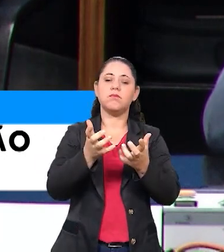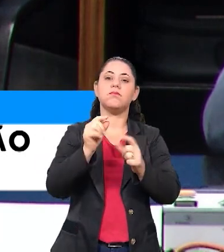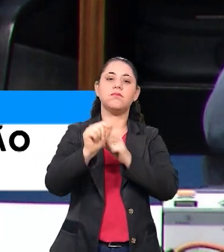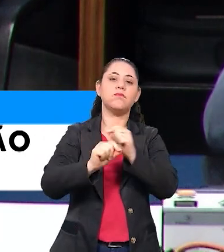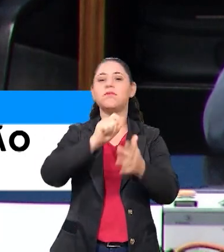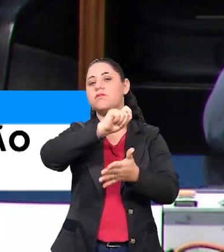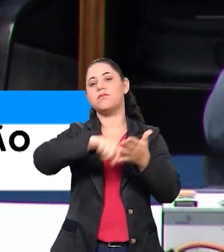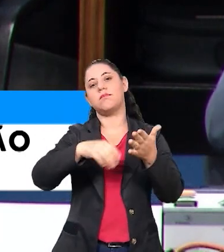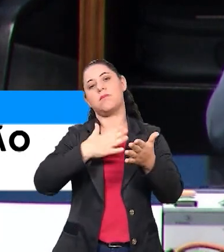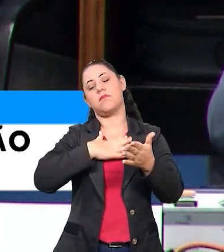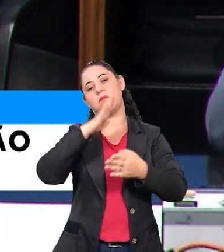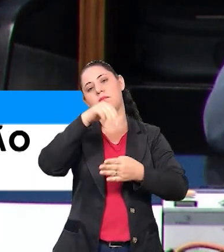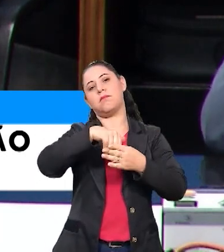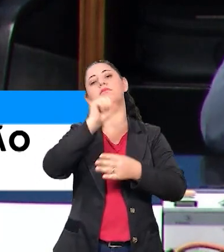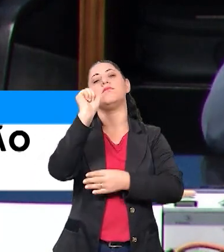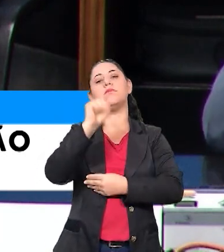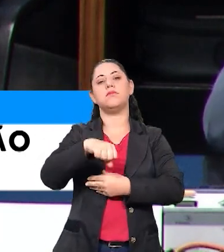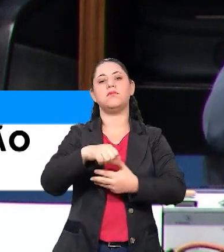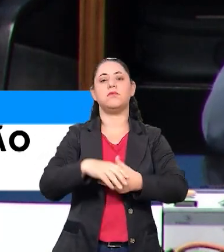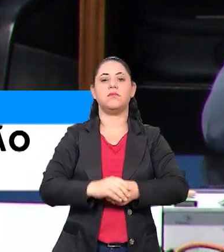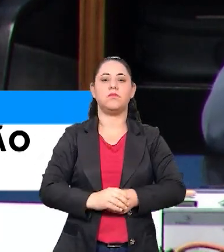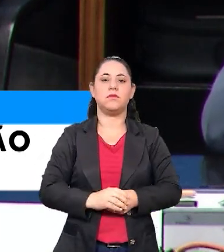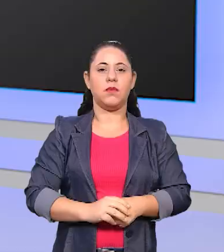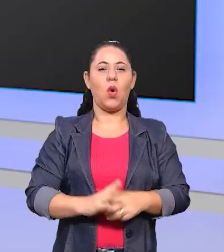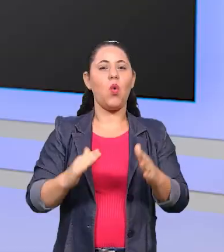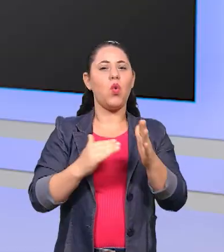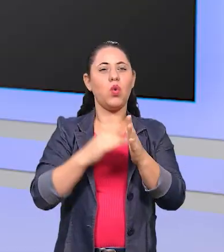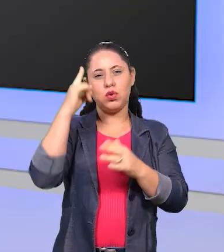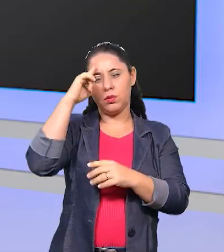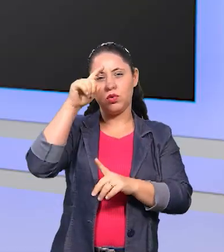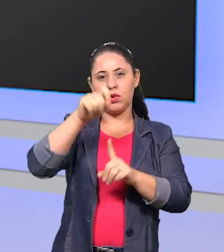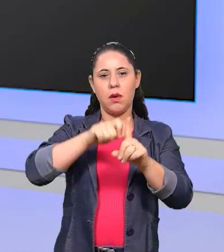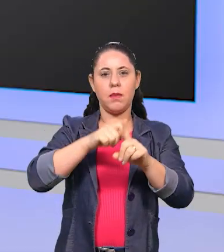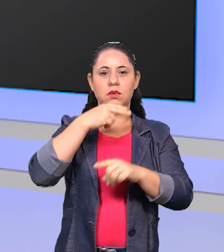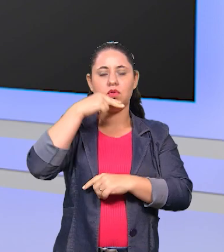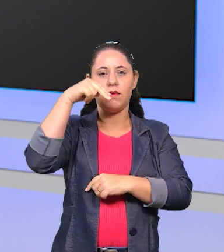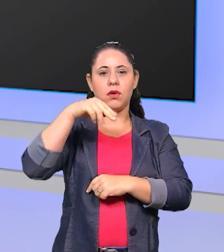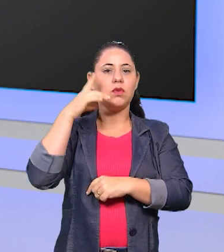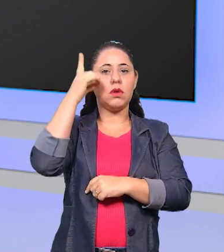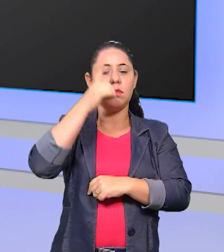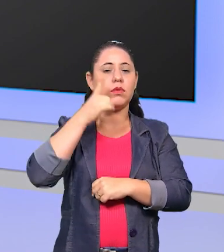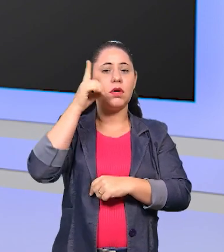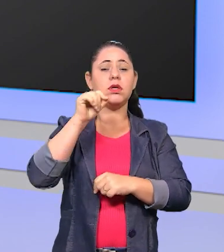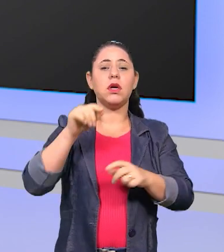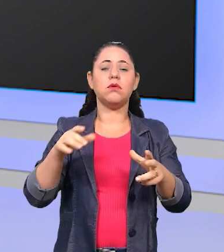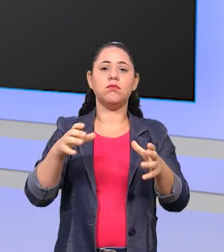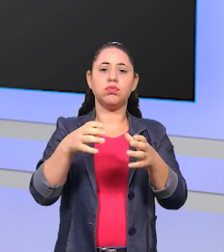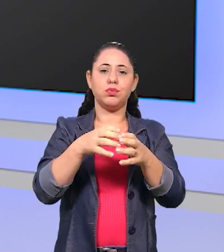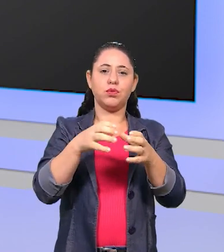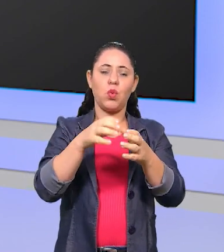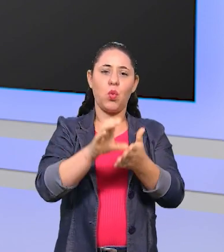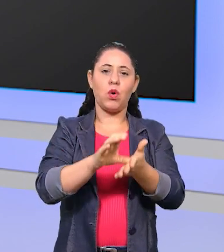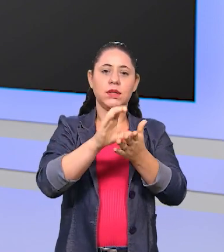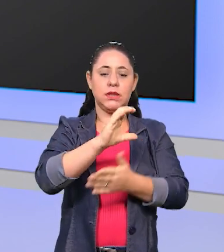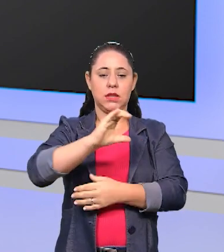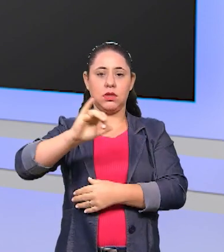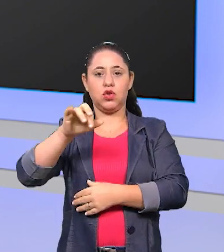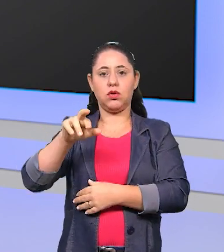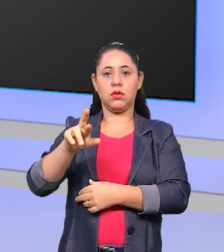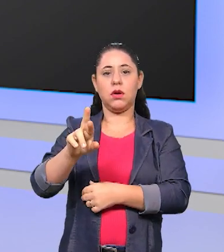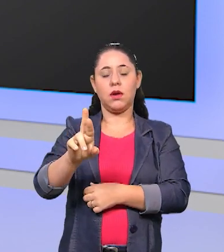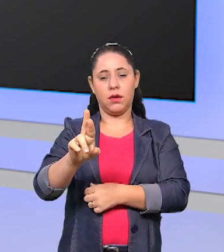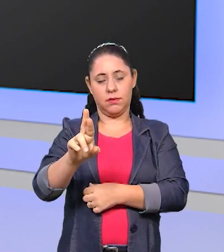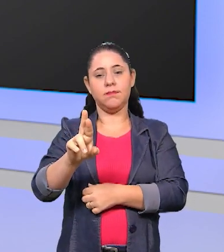Azambuja. Eu também gostaria de registrar o meu voto, sim. No último dia do mês de novembro, os deputados que compõem a Comissão